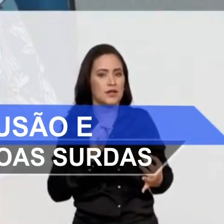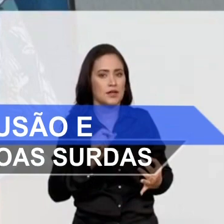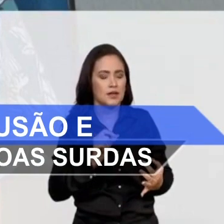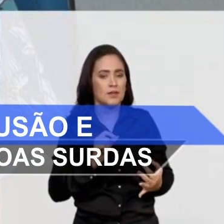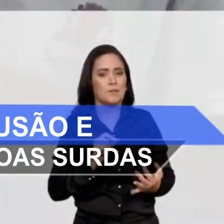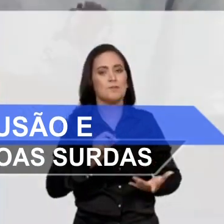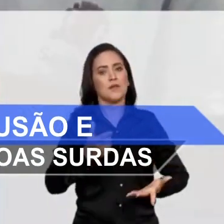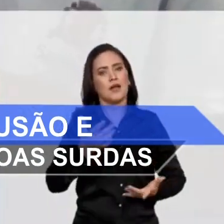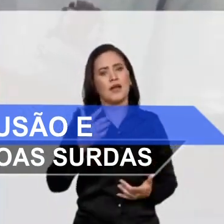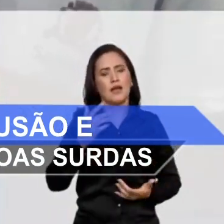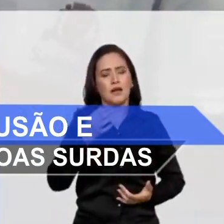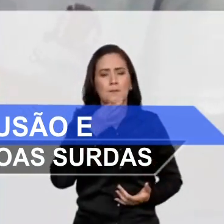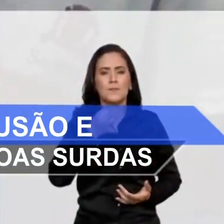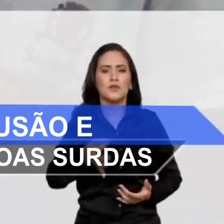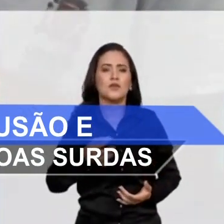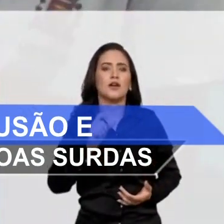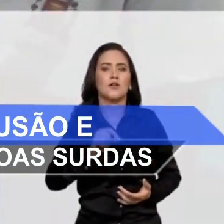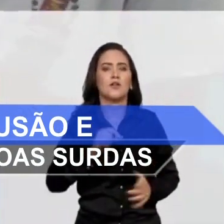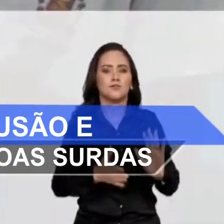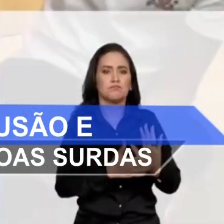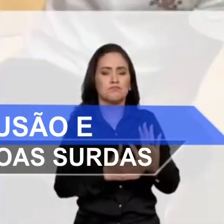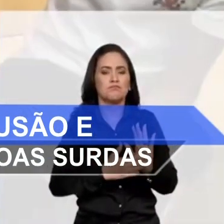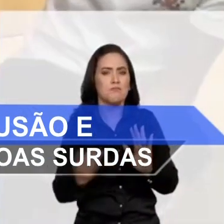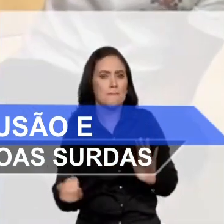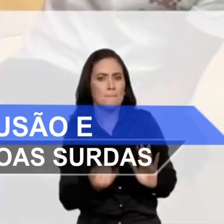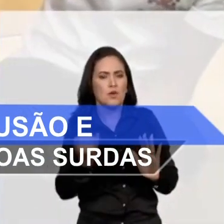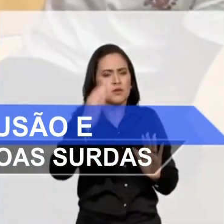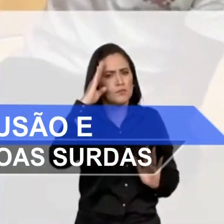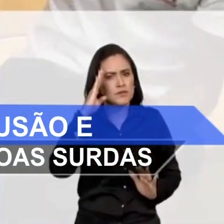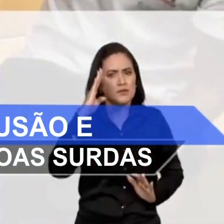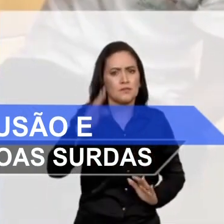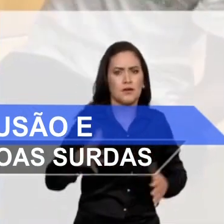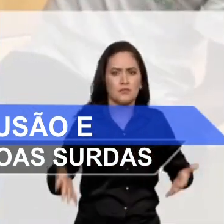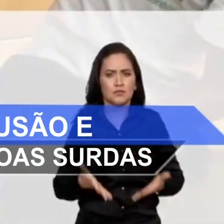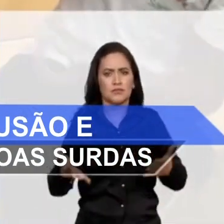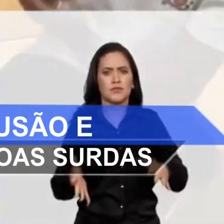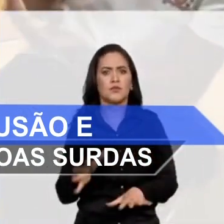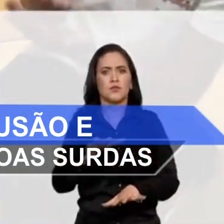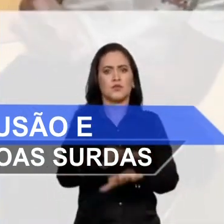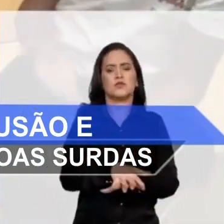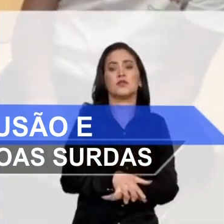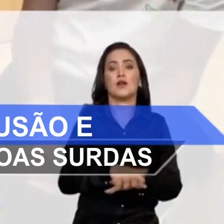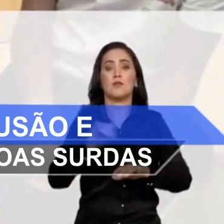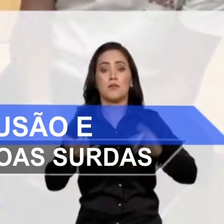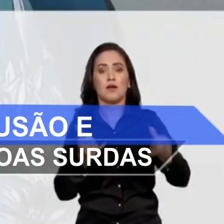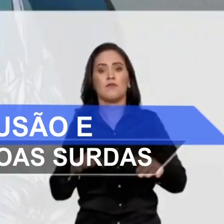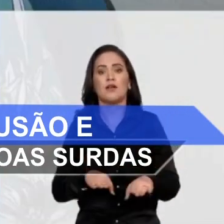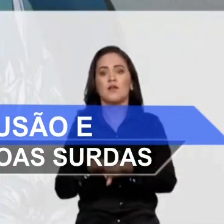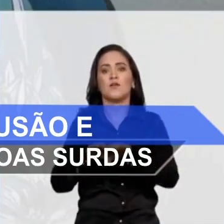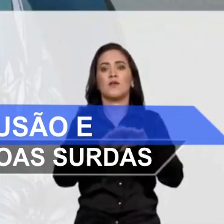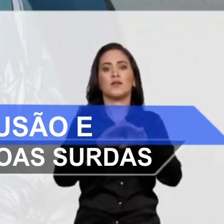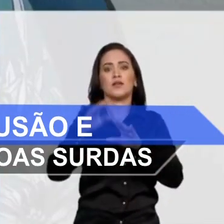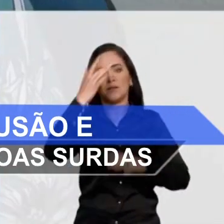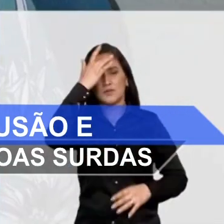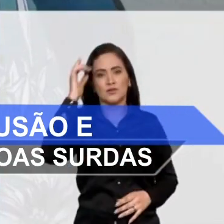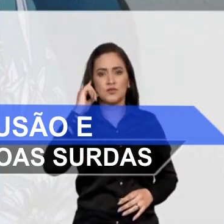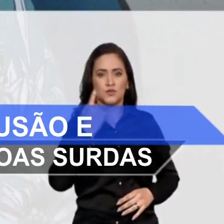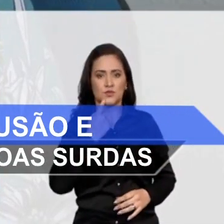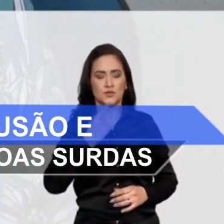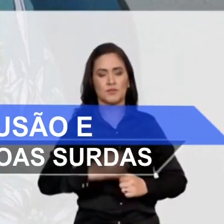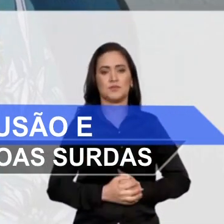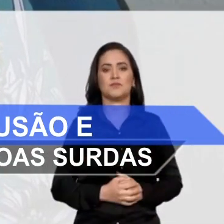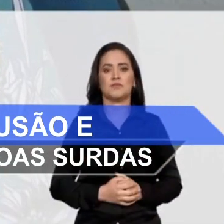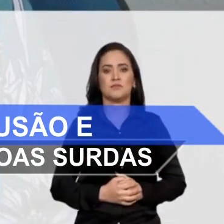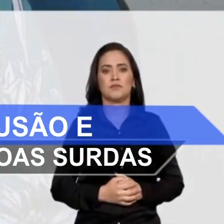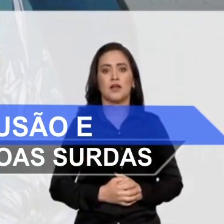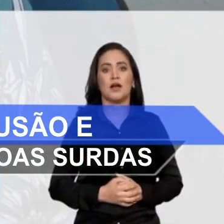iniciativa essencial para promover a inclusão e a igualdade de oportunidades para pessoas surdas. A importância